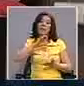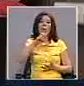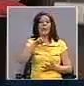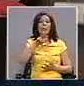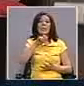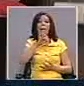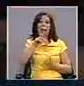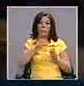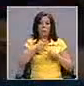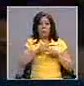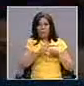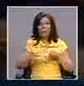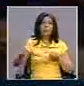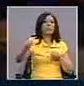categoria.